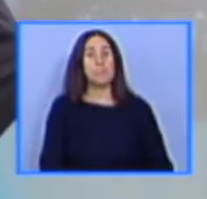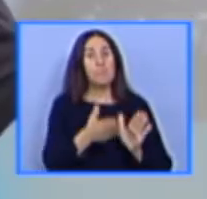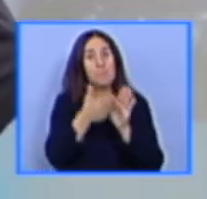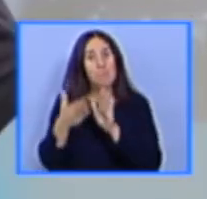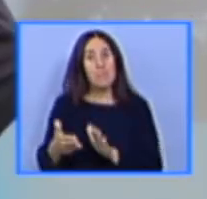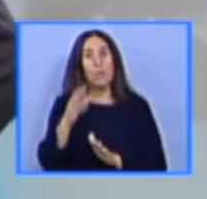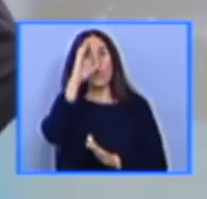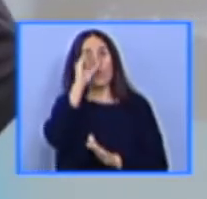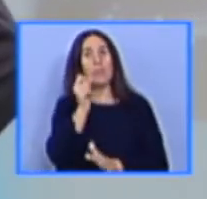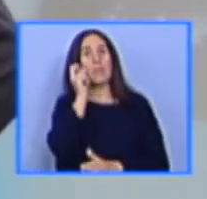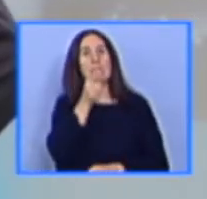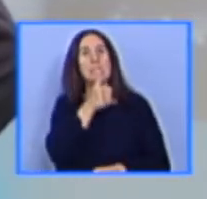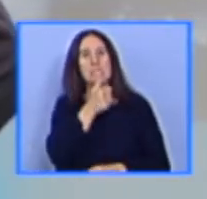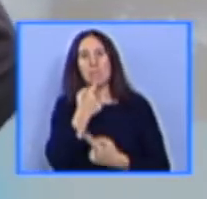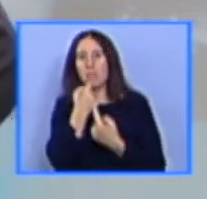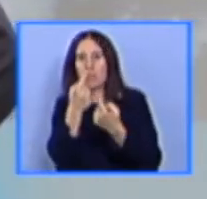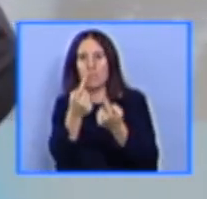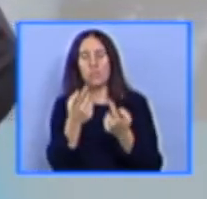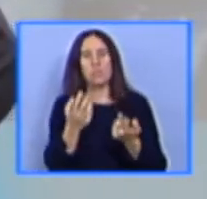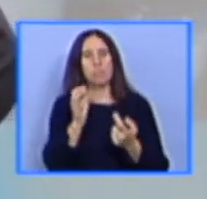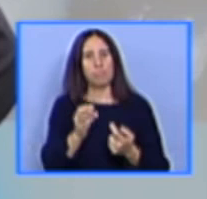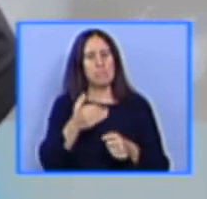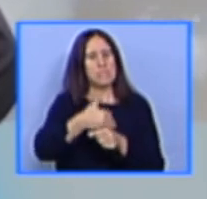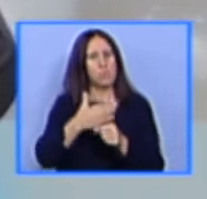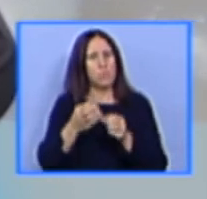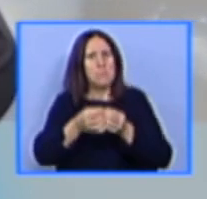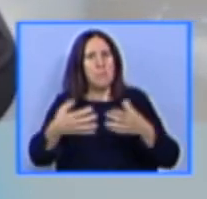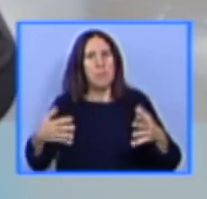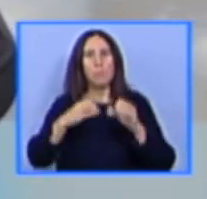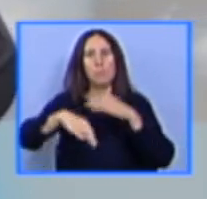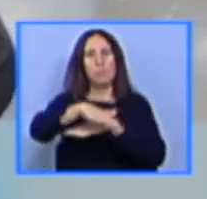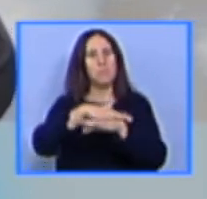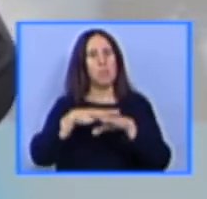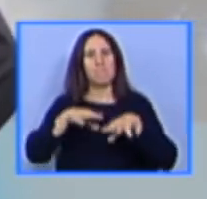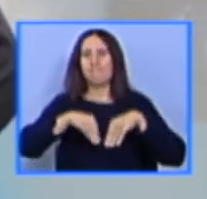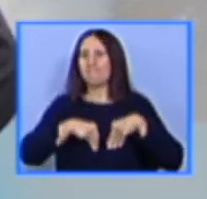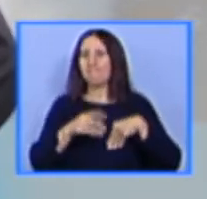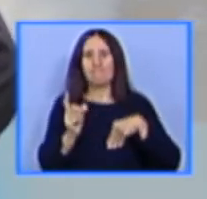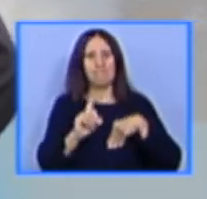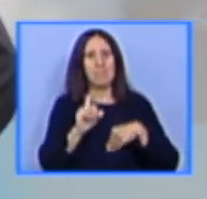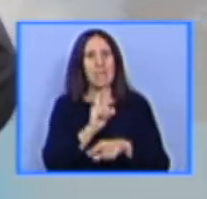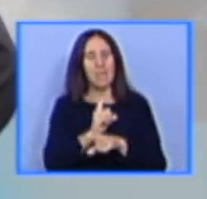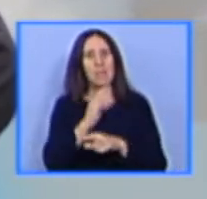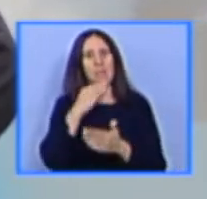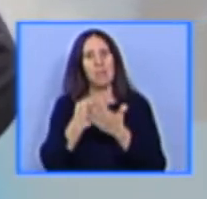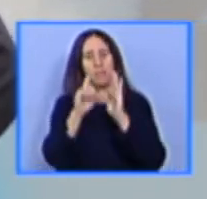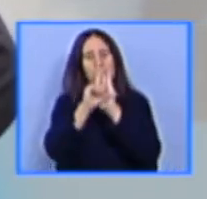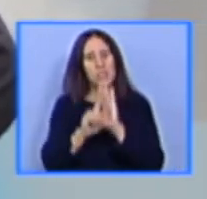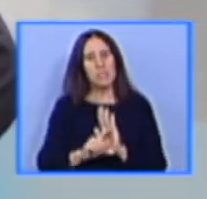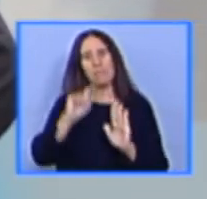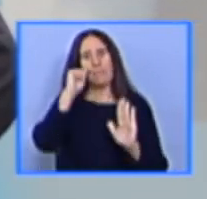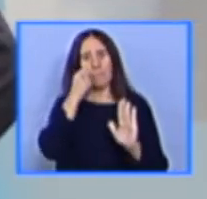nos governa, a quem decide, que largos setores da população não se identificam nesta tal ofensiva legislativa a que